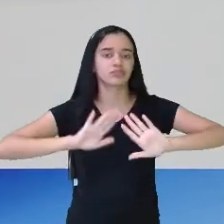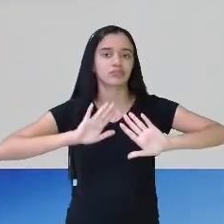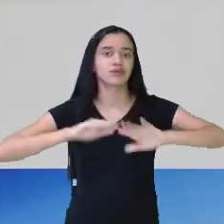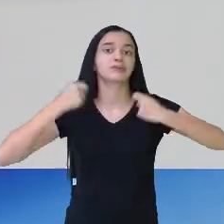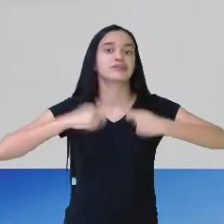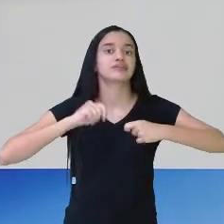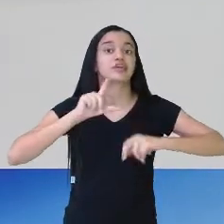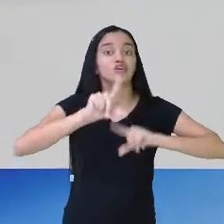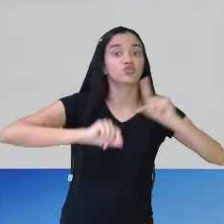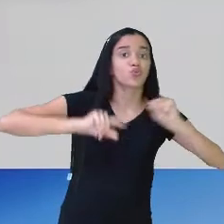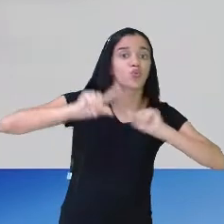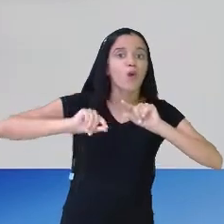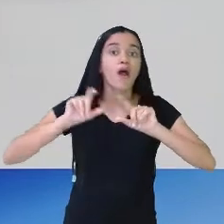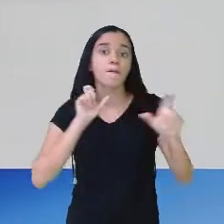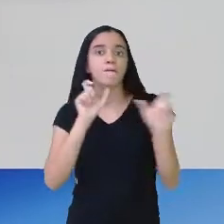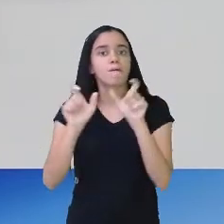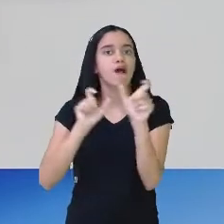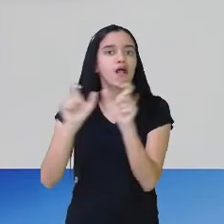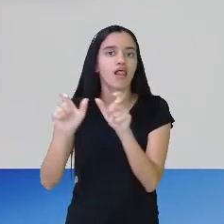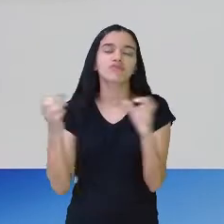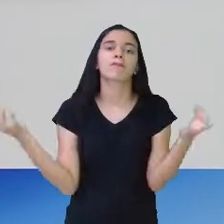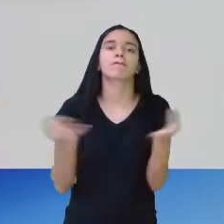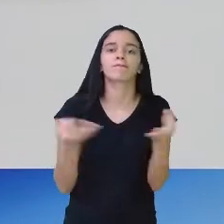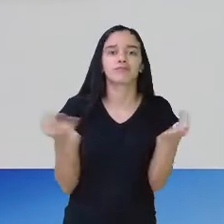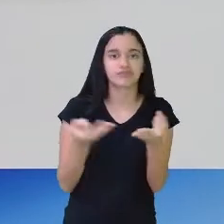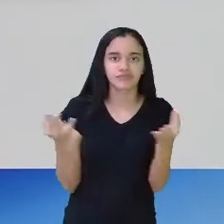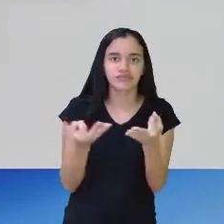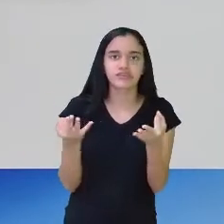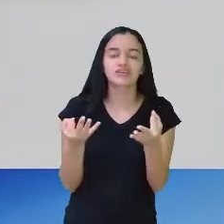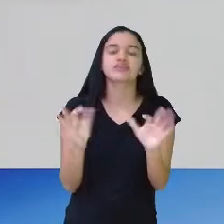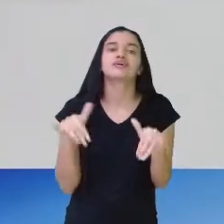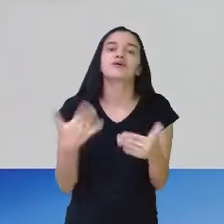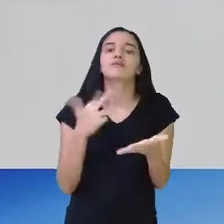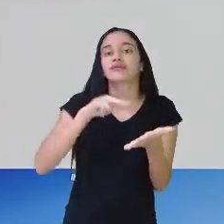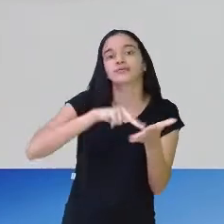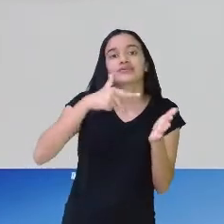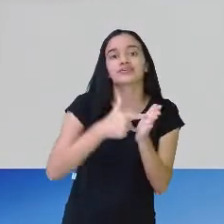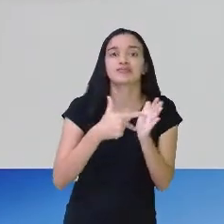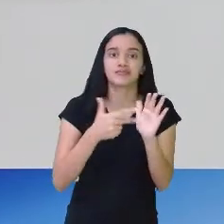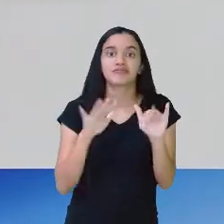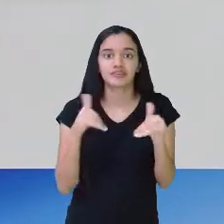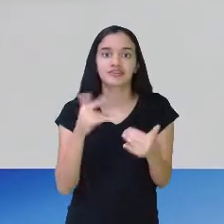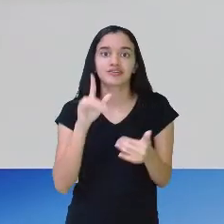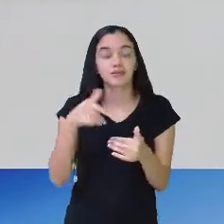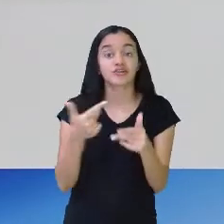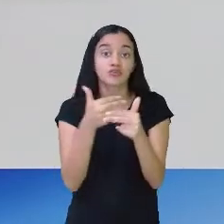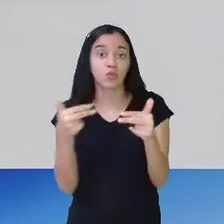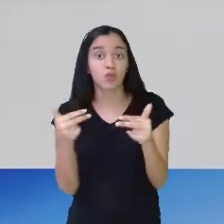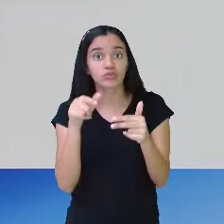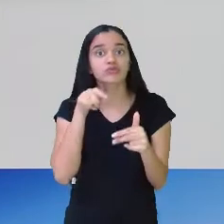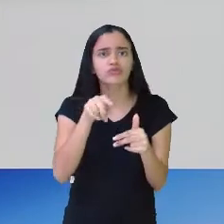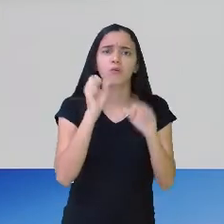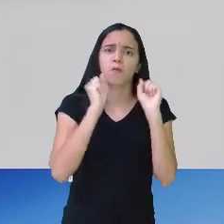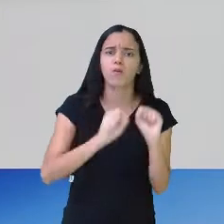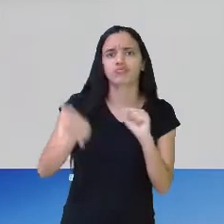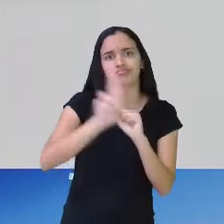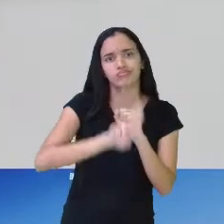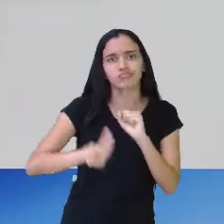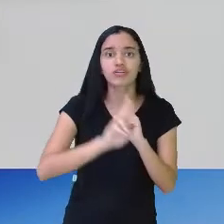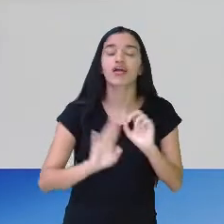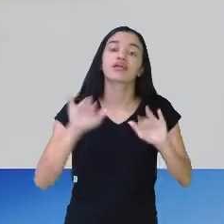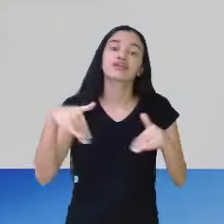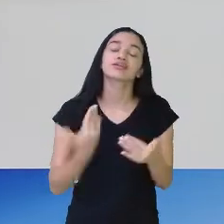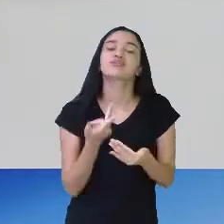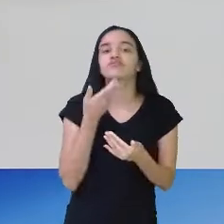escolher as palavras perfeitas para significar o máximo de coisas que você pode usar. Então, aqui a